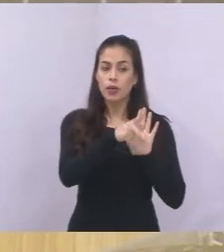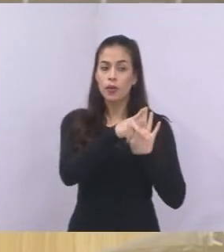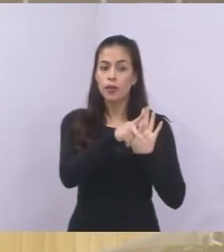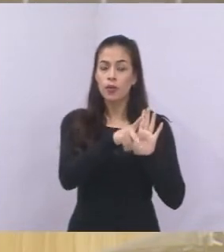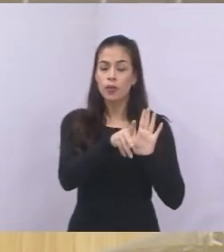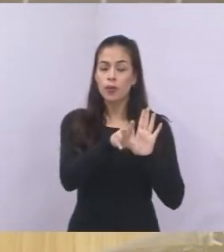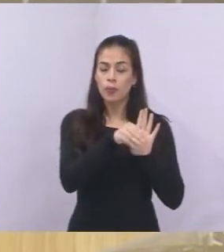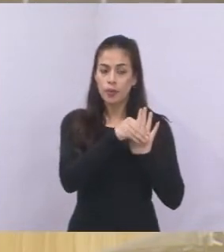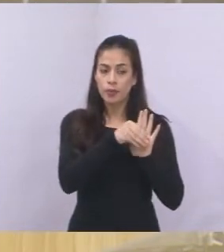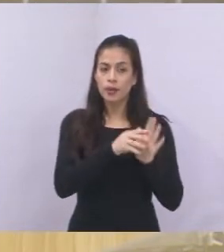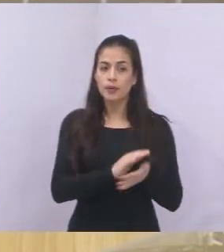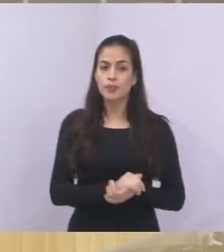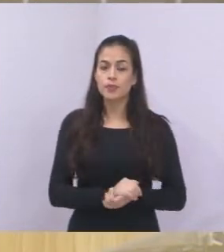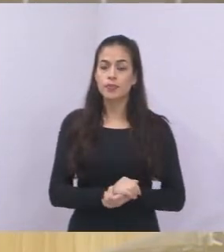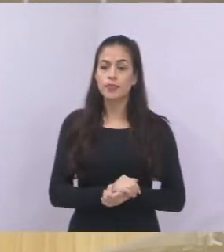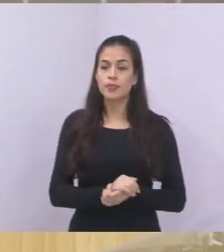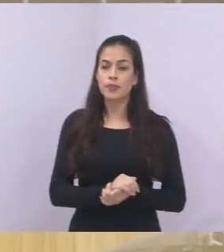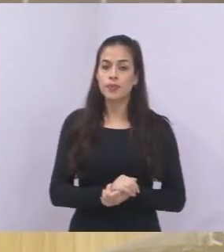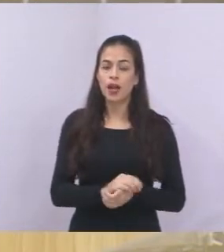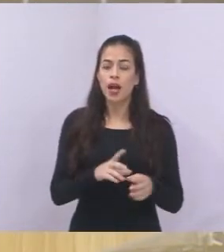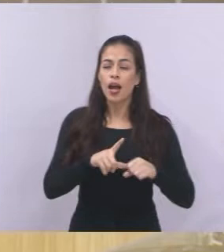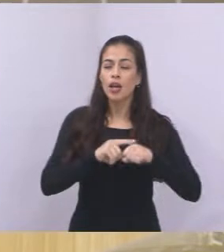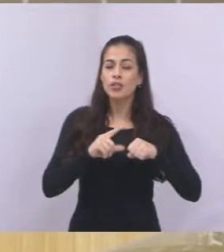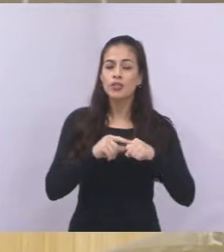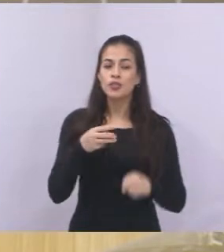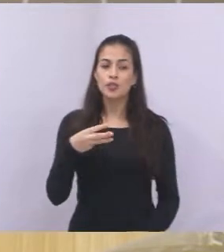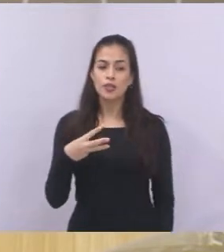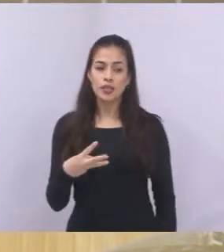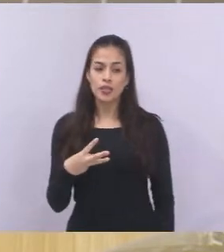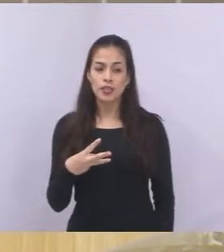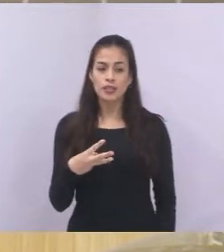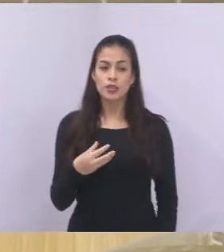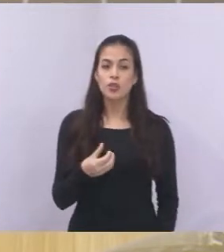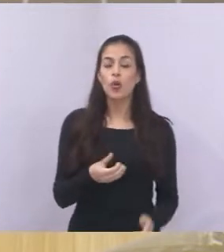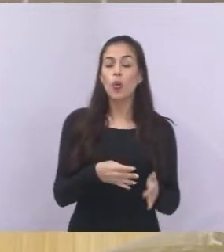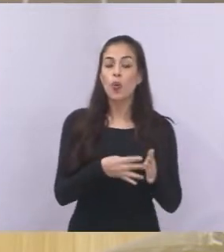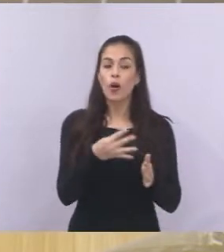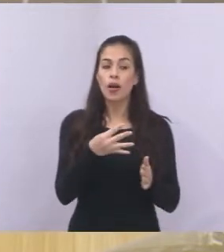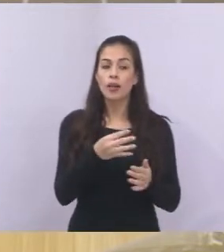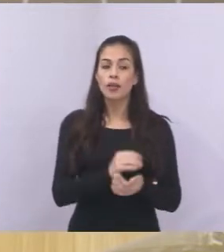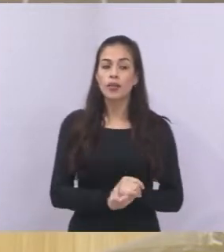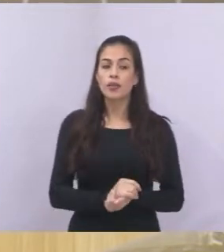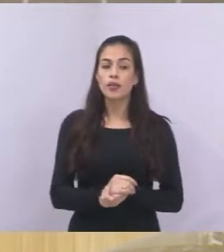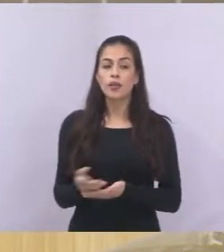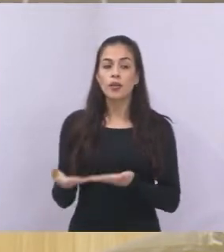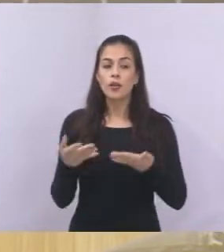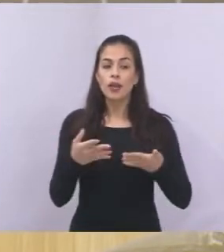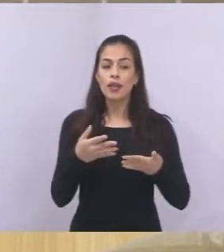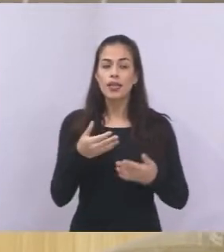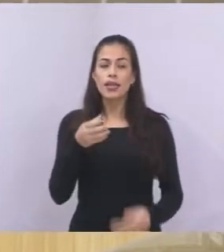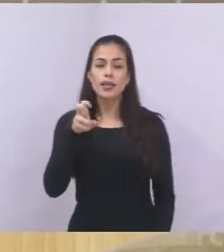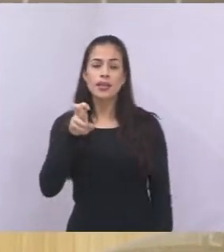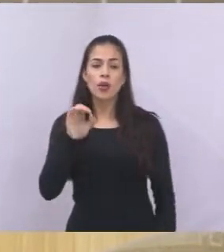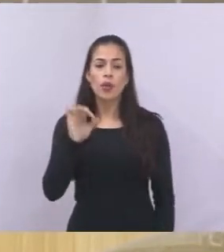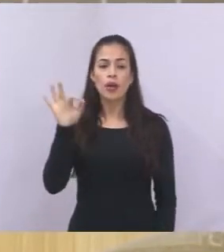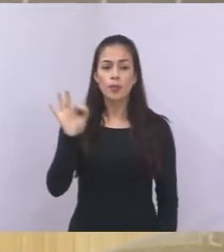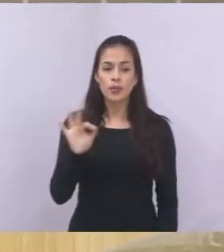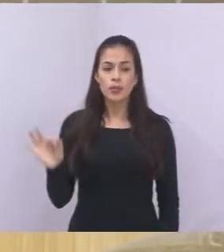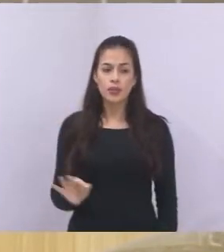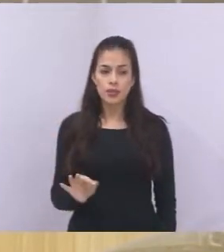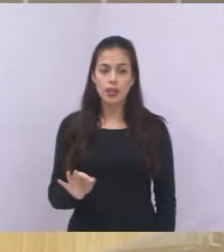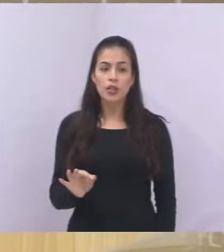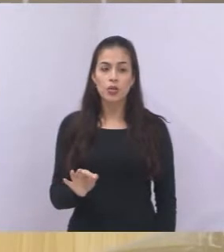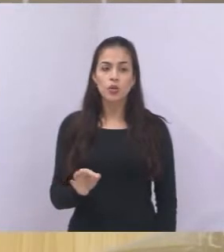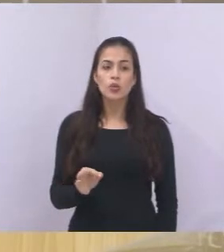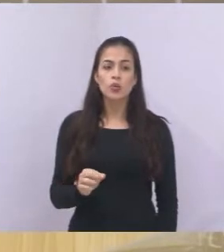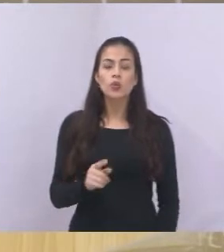Artigo 13, inciso 4º. O período adicional de contribuição correspondente a 50% do tempo que, na data da entrada